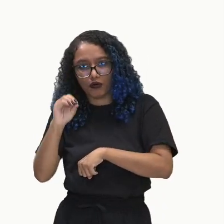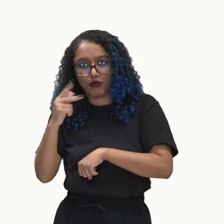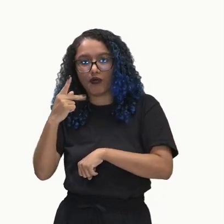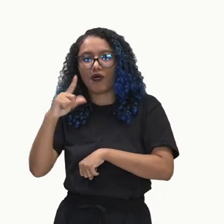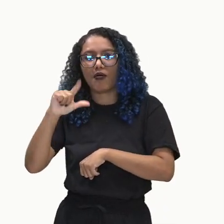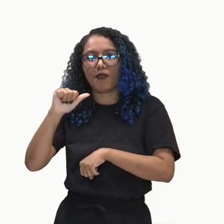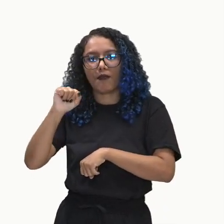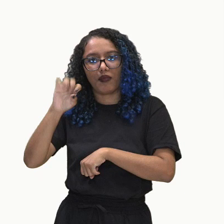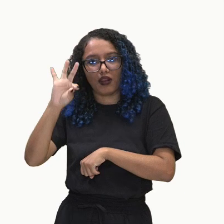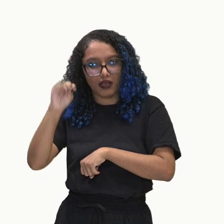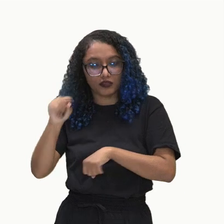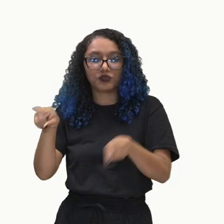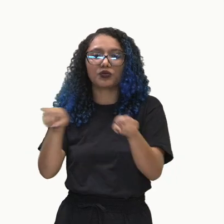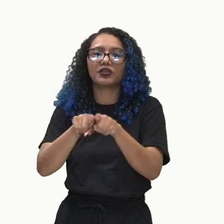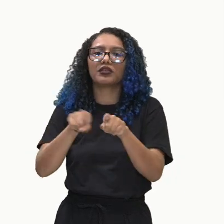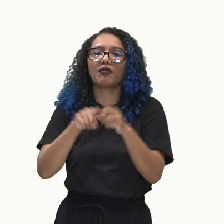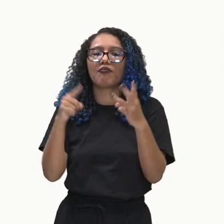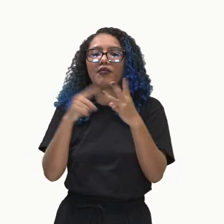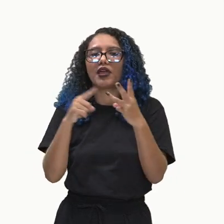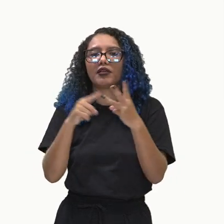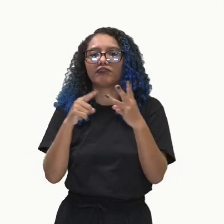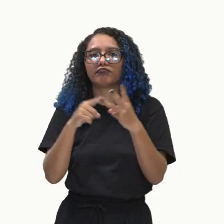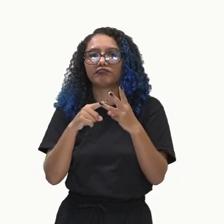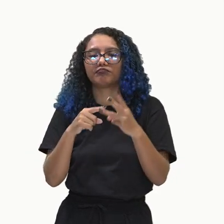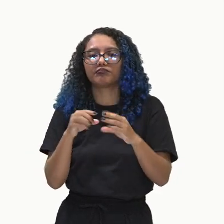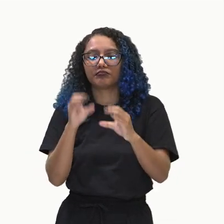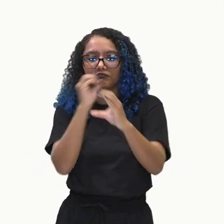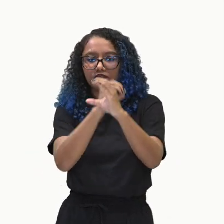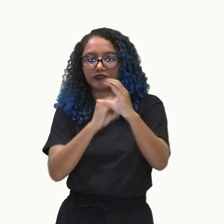né? E também na mitocôndria,